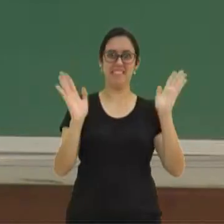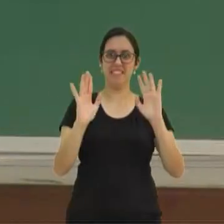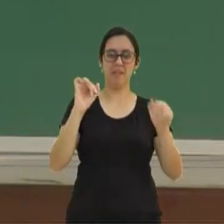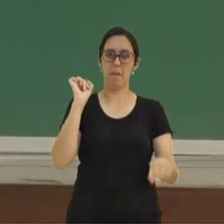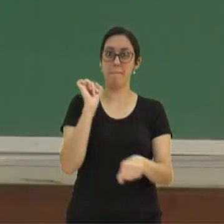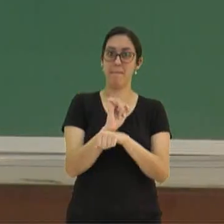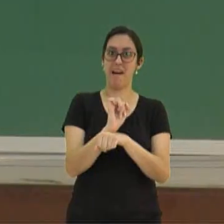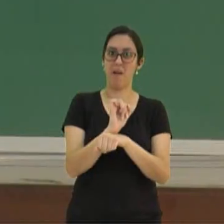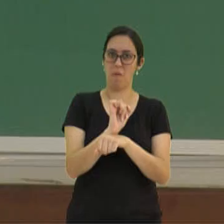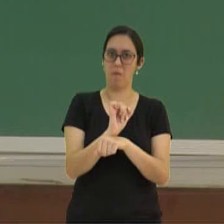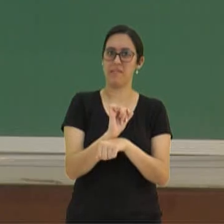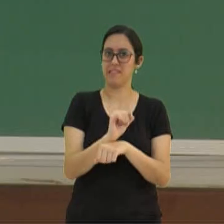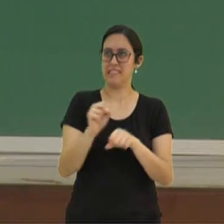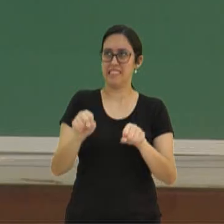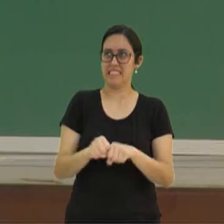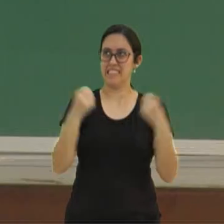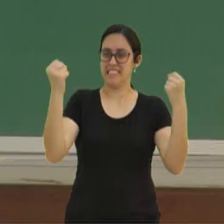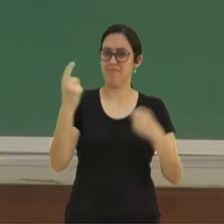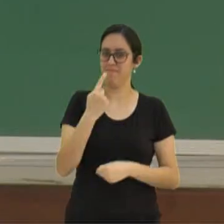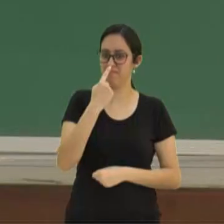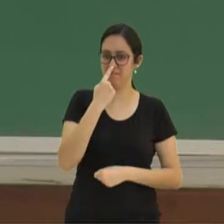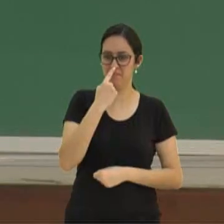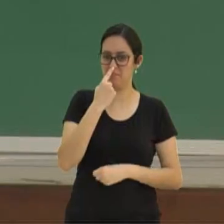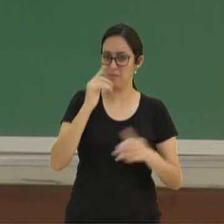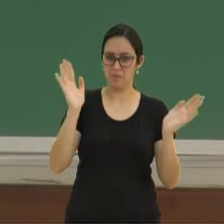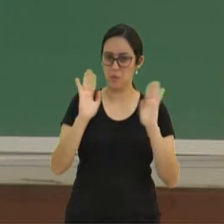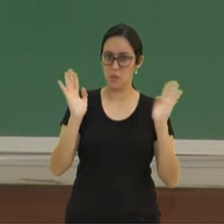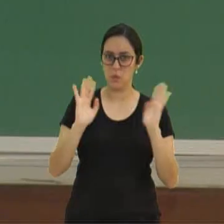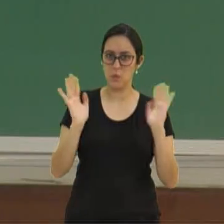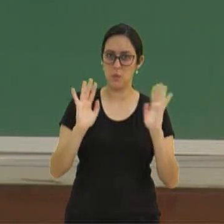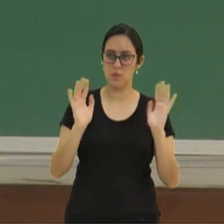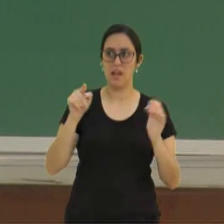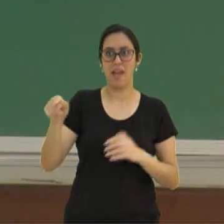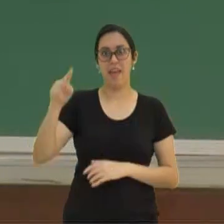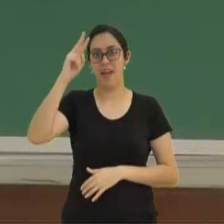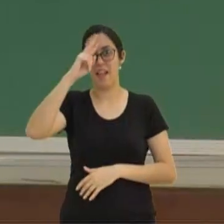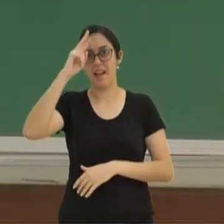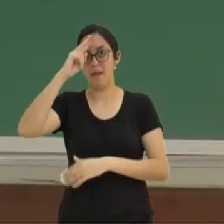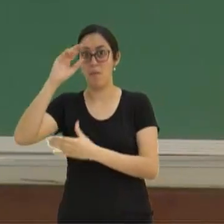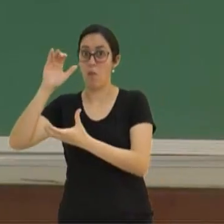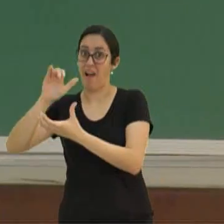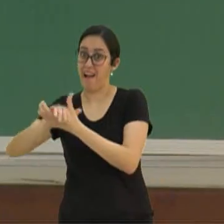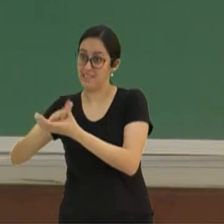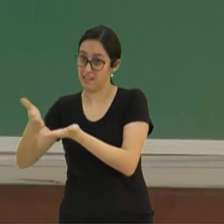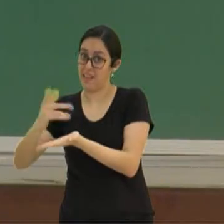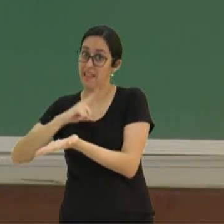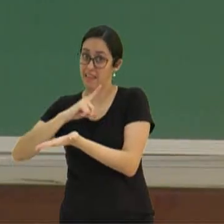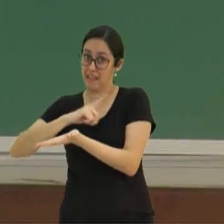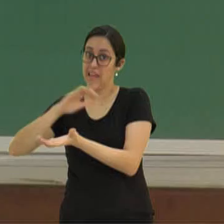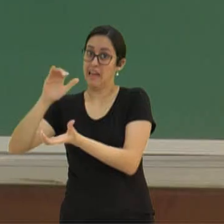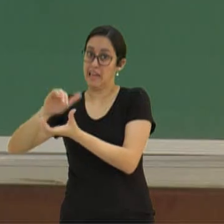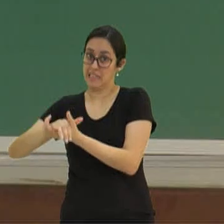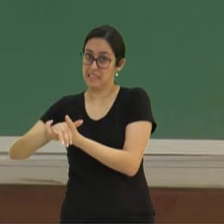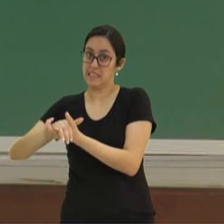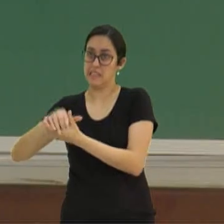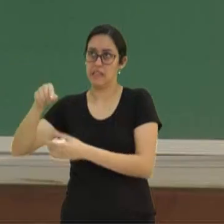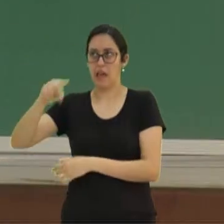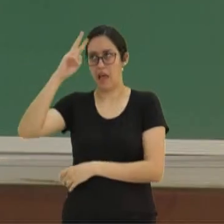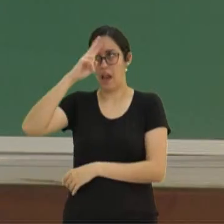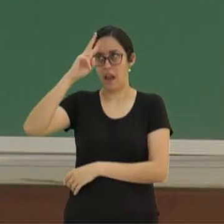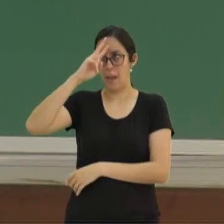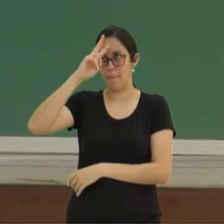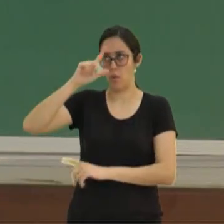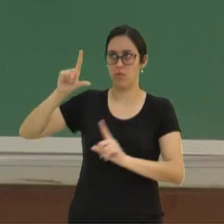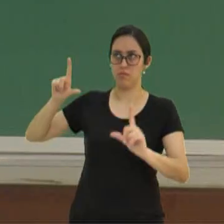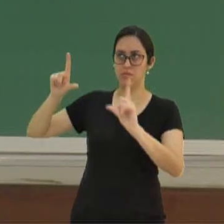momento, né? Uma quebra de intimidade nesse momento aí. Ela lembrando do casamento, ela lembrando, né, das santas, né,